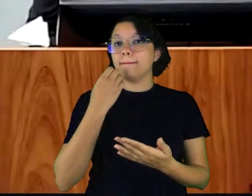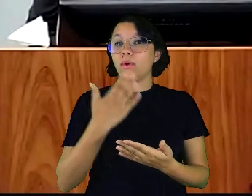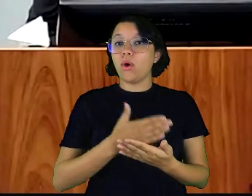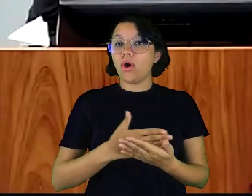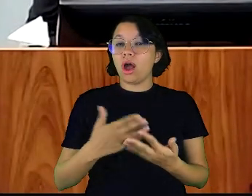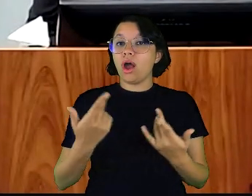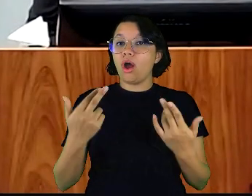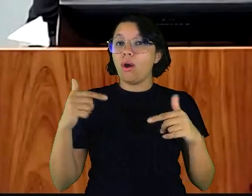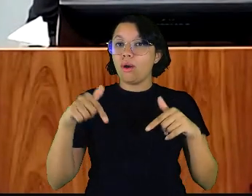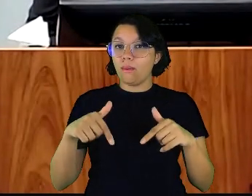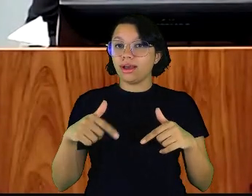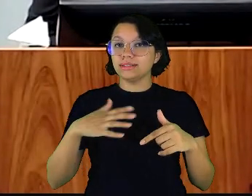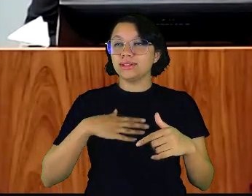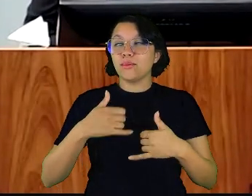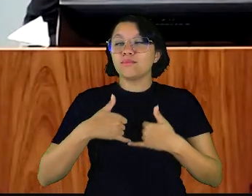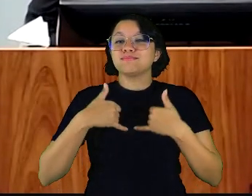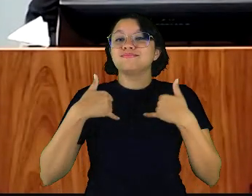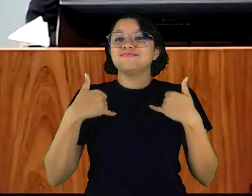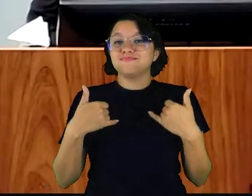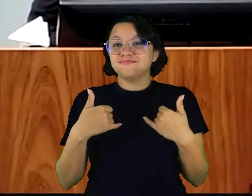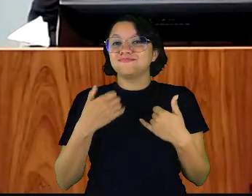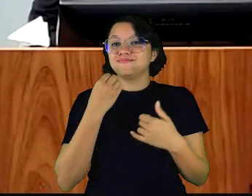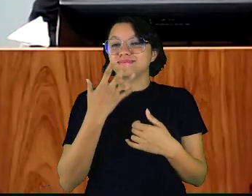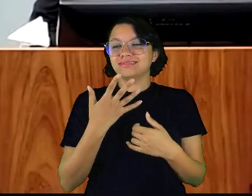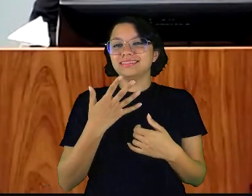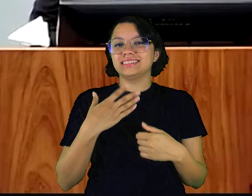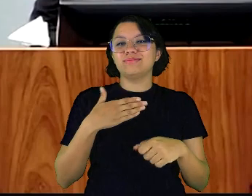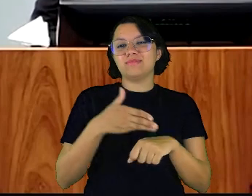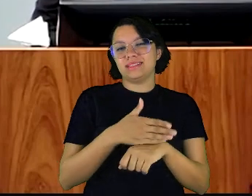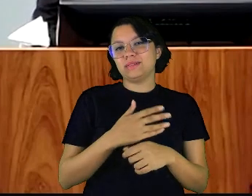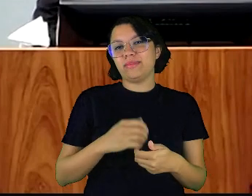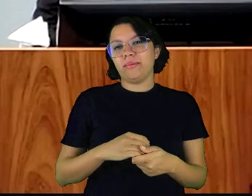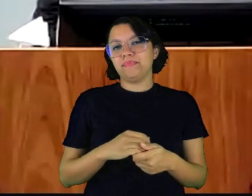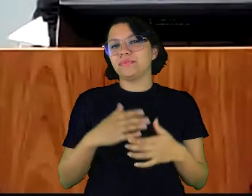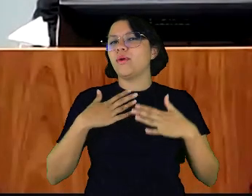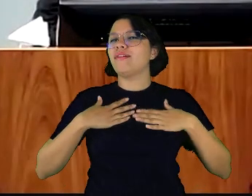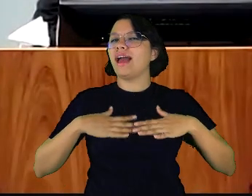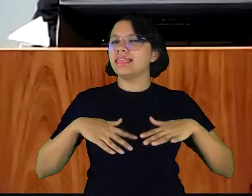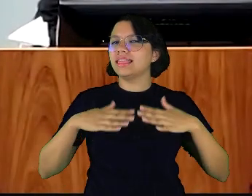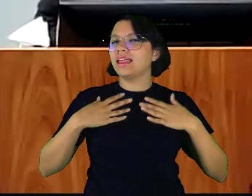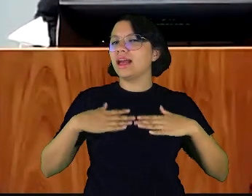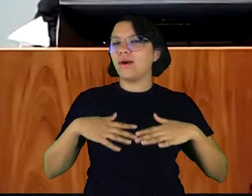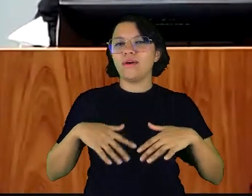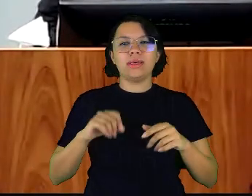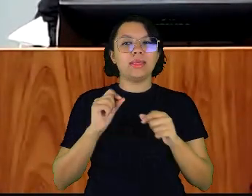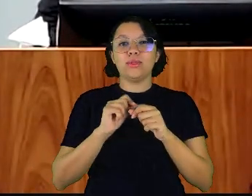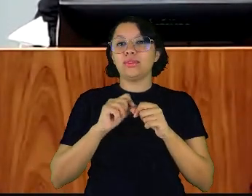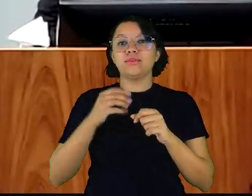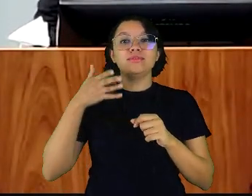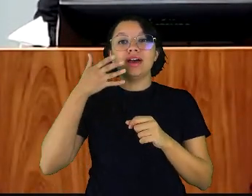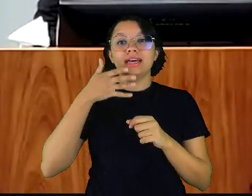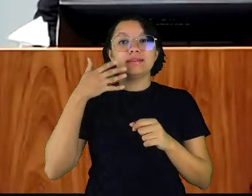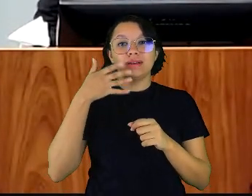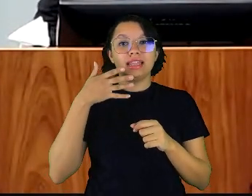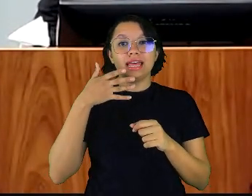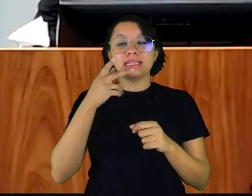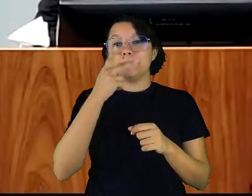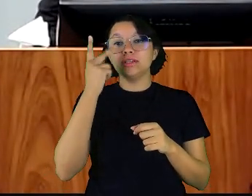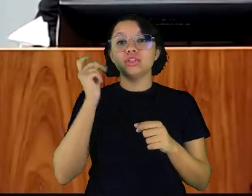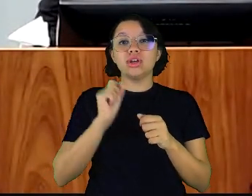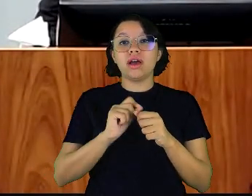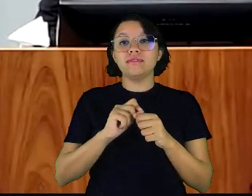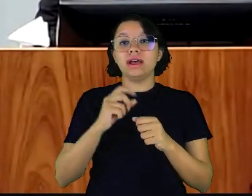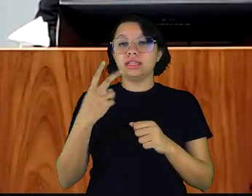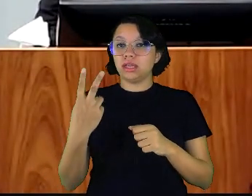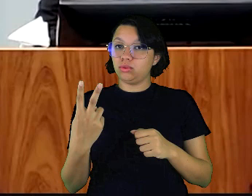tenho orgulho de estar aqui participando. Mas os senhores podem ficar tranquilos que eu não farei nenhuma palestra. Quem fará